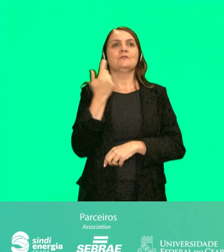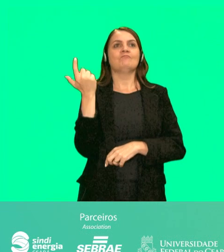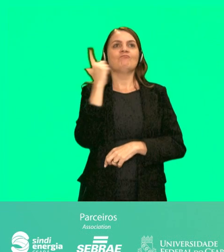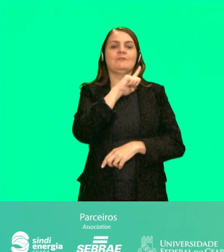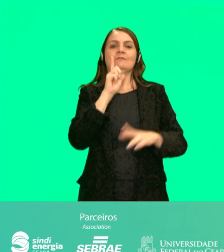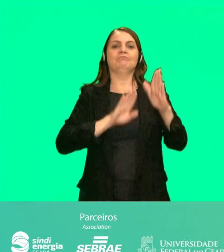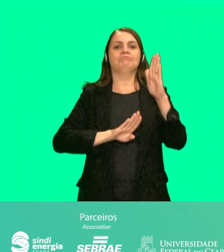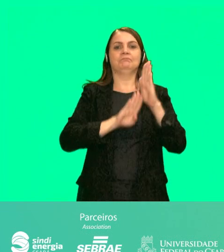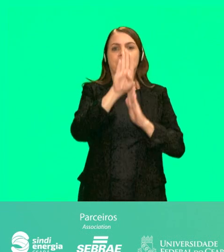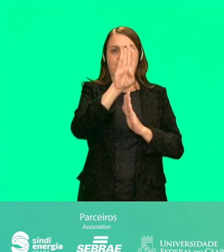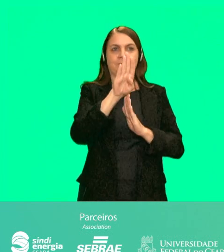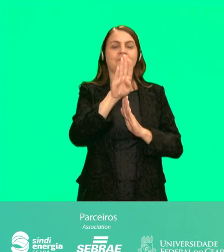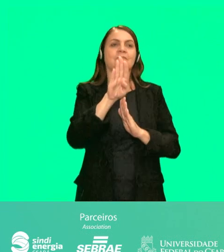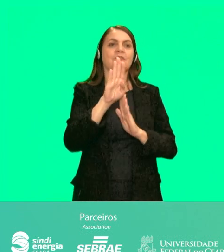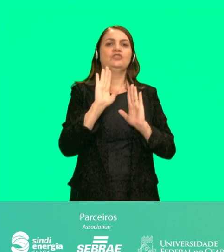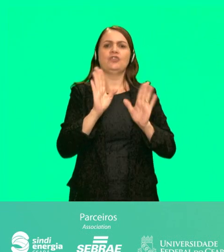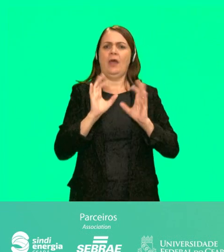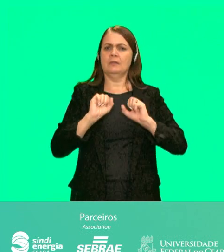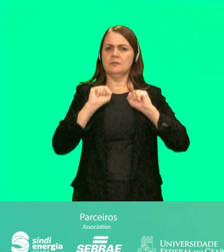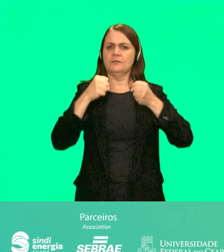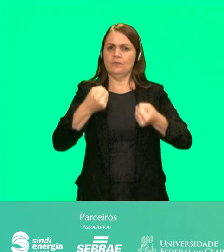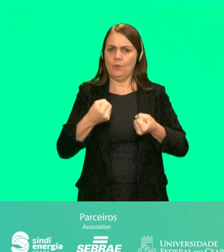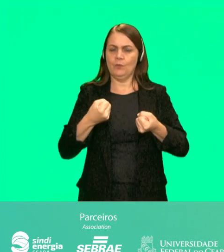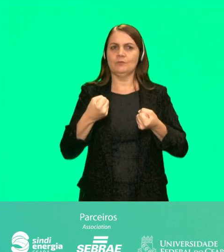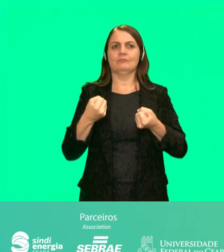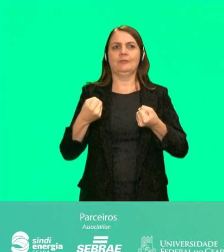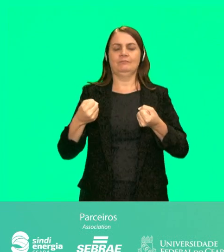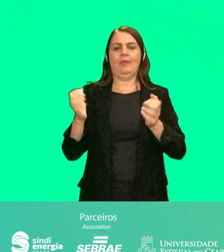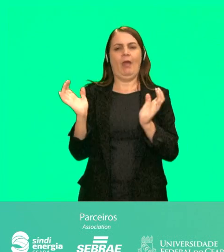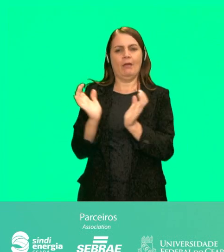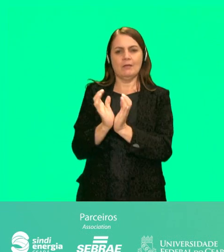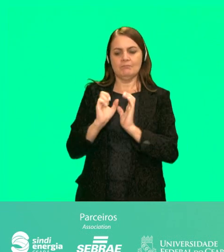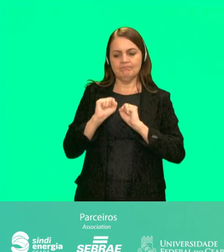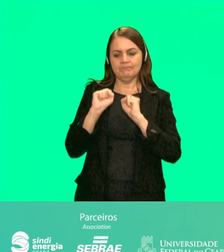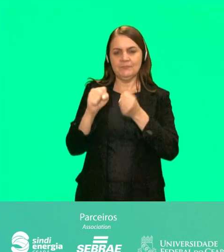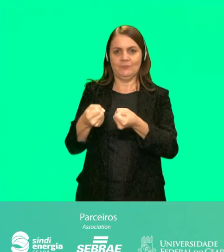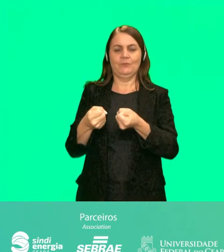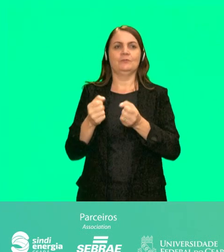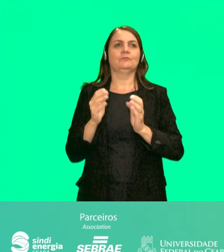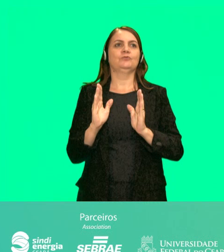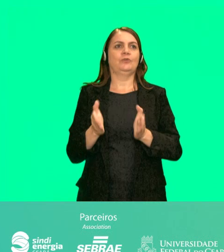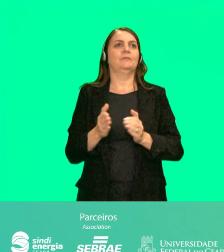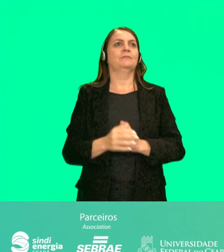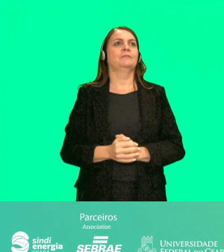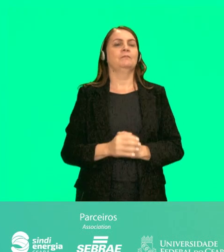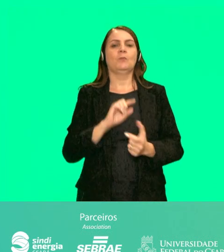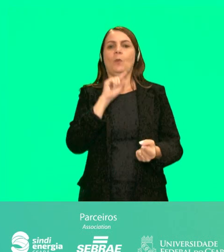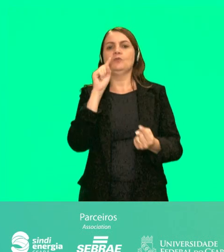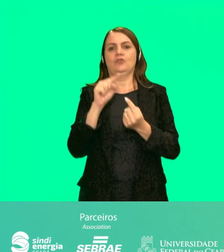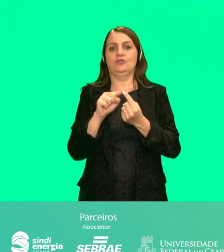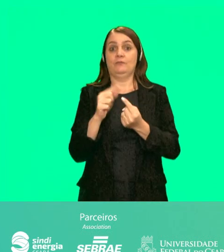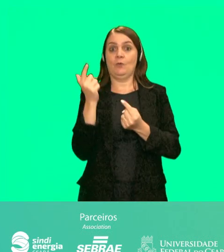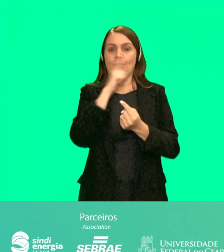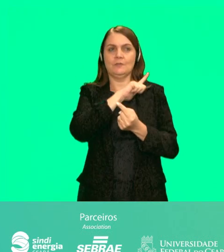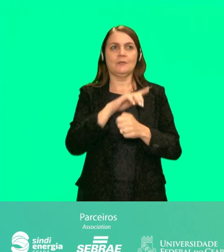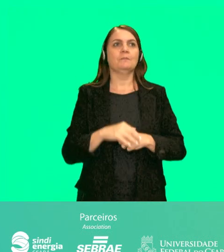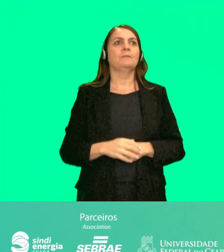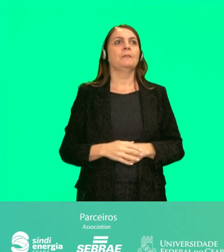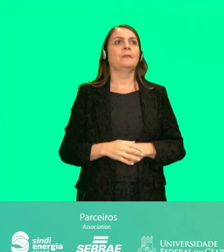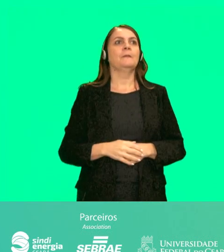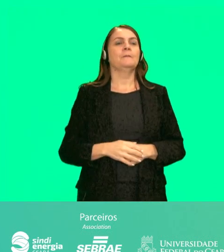E So já temos um esforço conjunto nesse sentido. the first A primeira